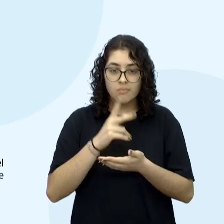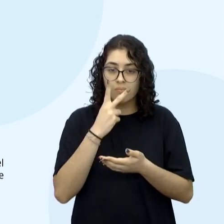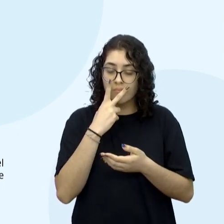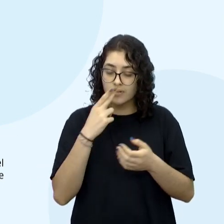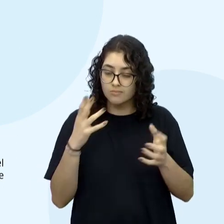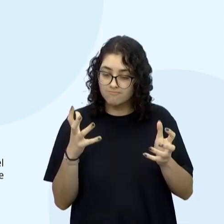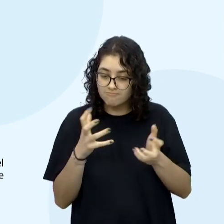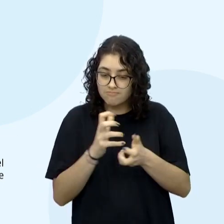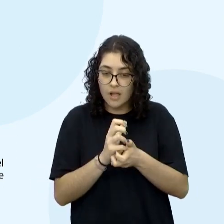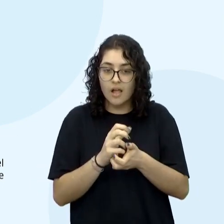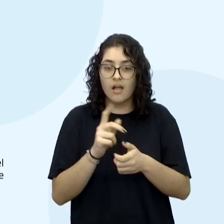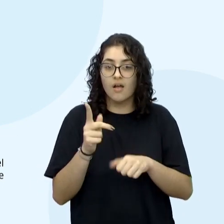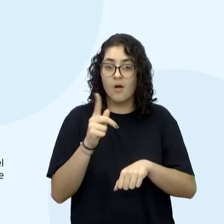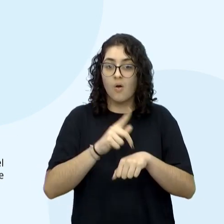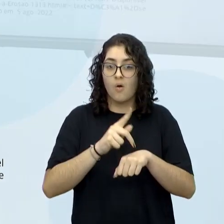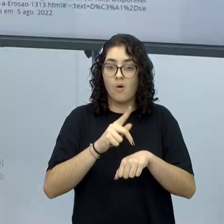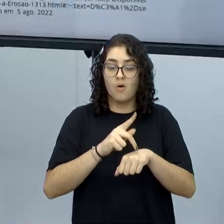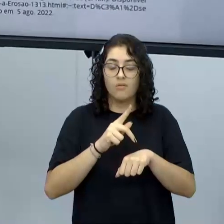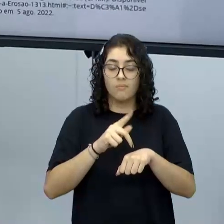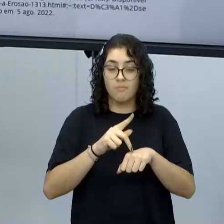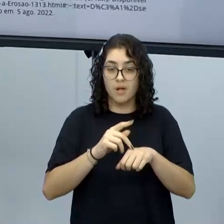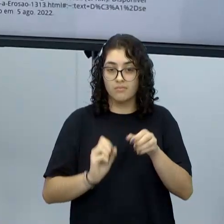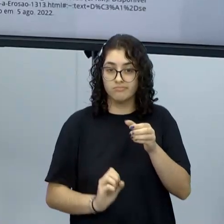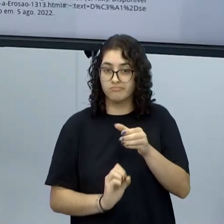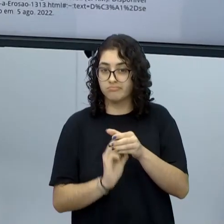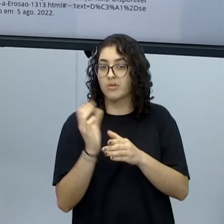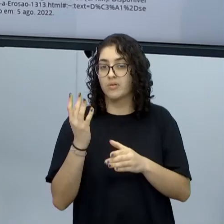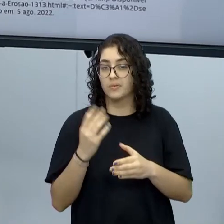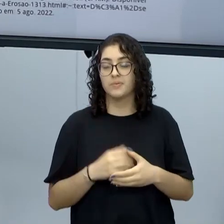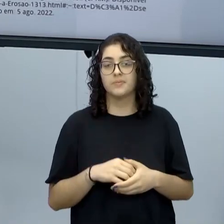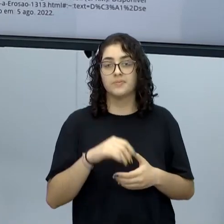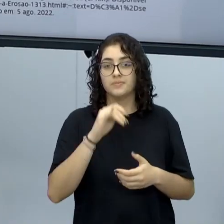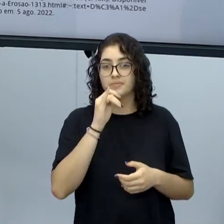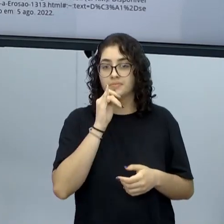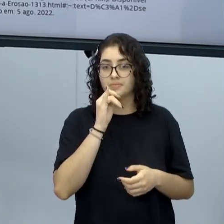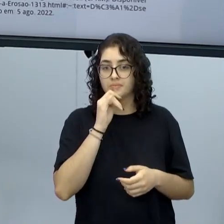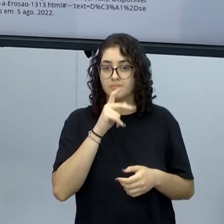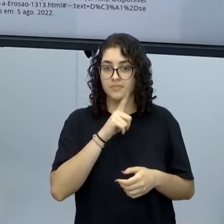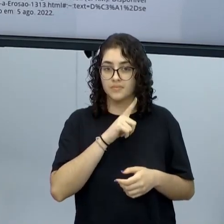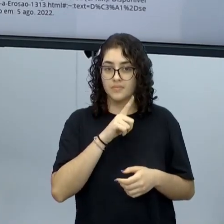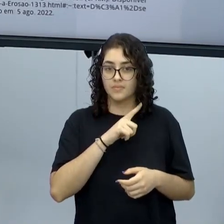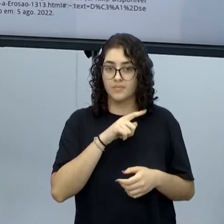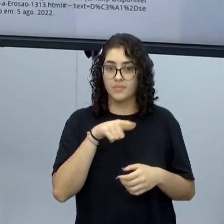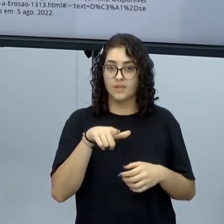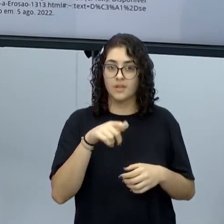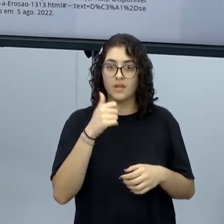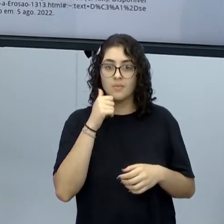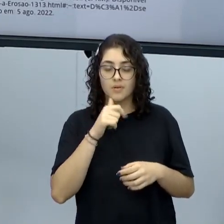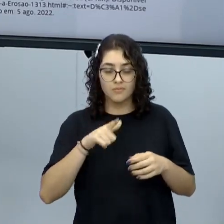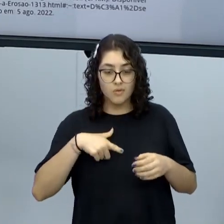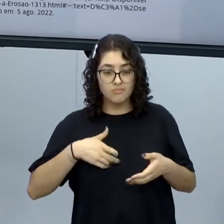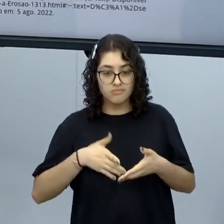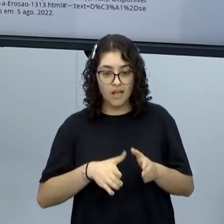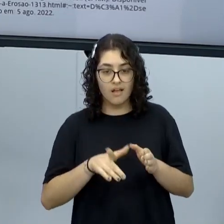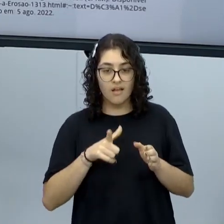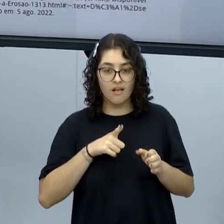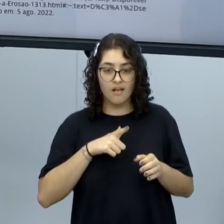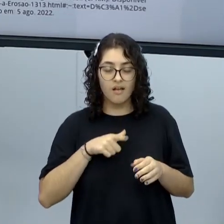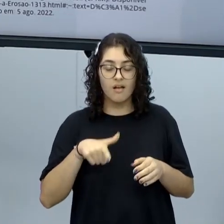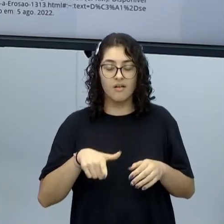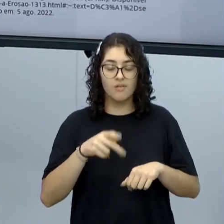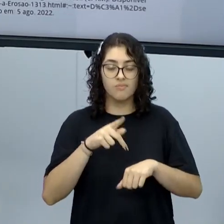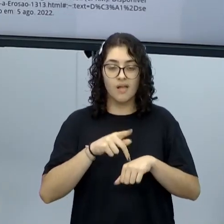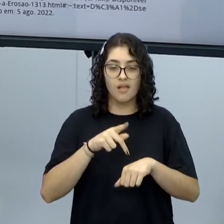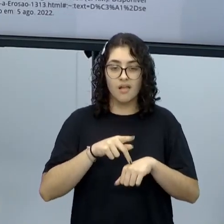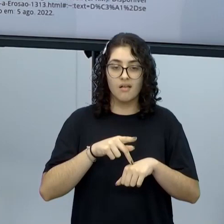rocha. Então, o que acontece? Você tá lá, a rocha-mãe tá lá linda, bronzeada ao sol, e aí ela